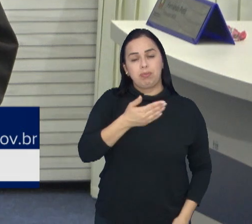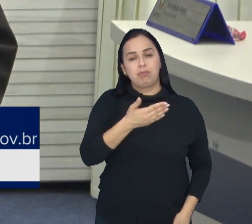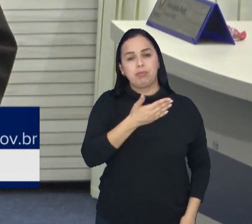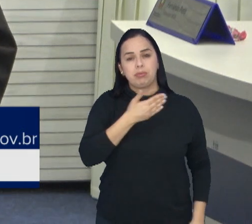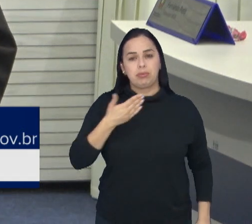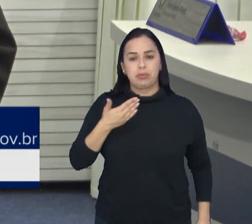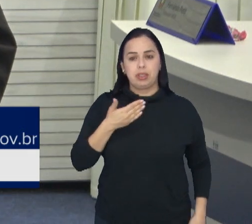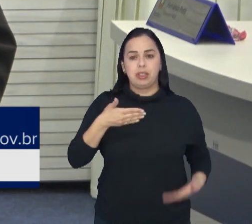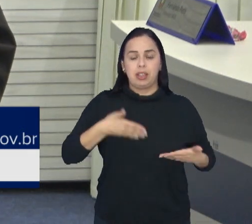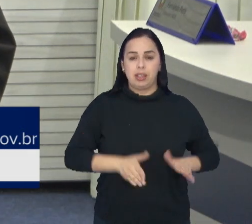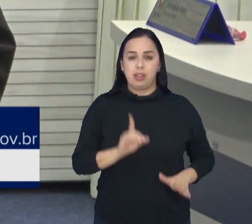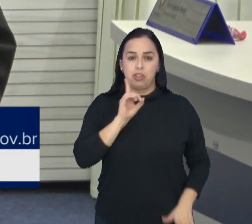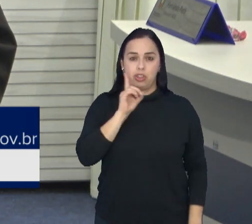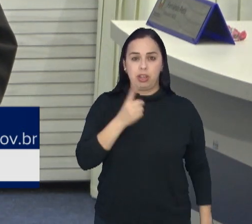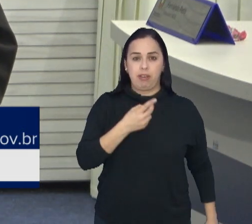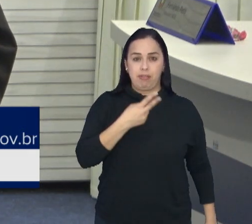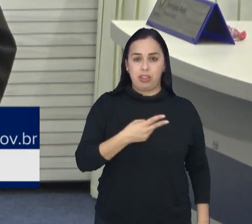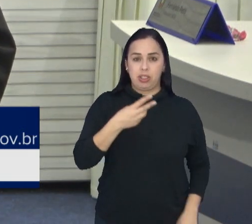Nascido no dia